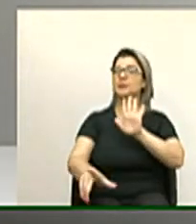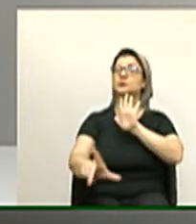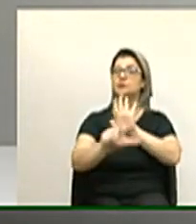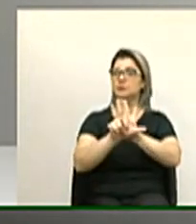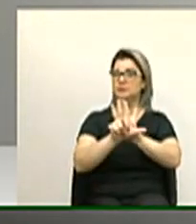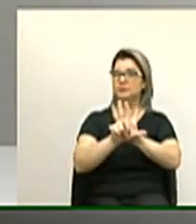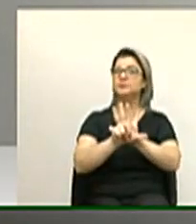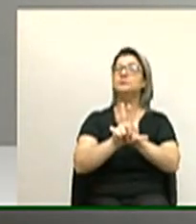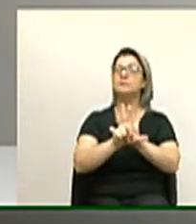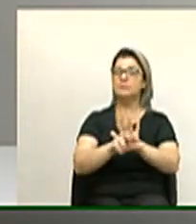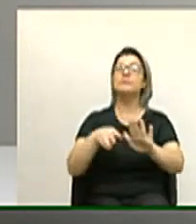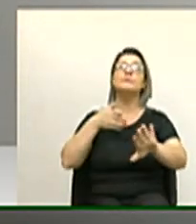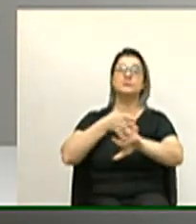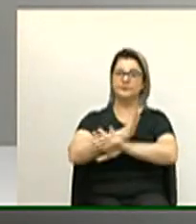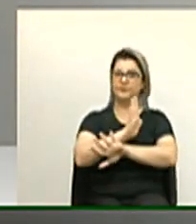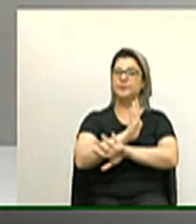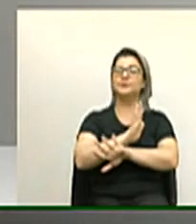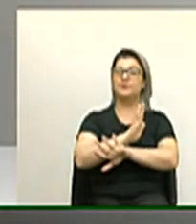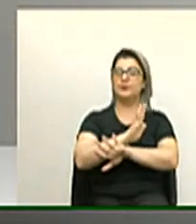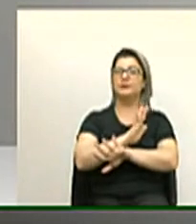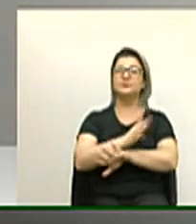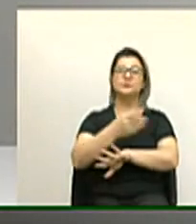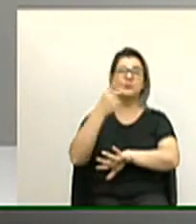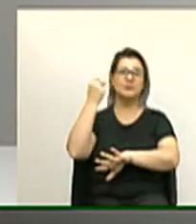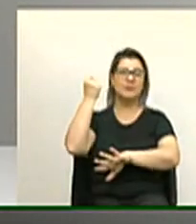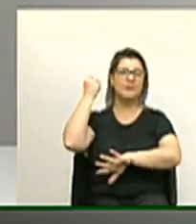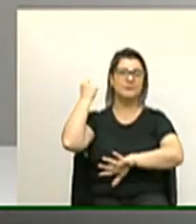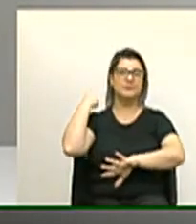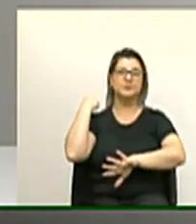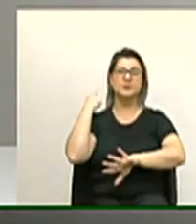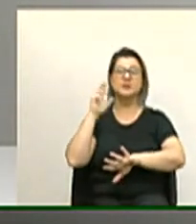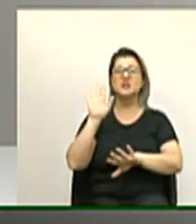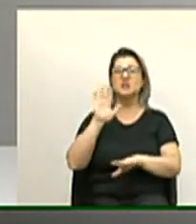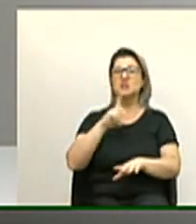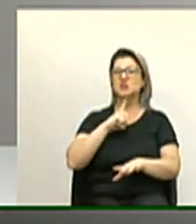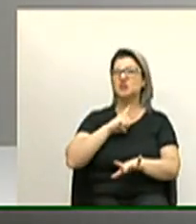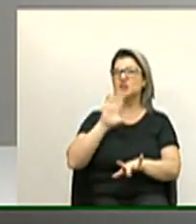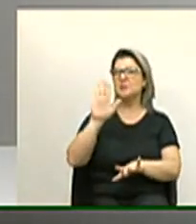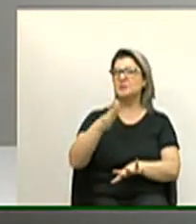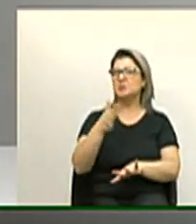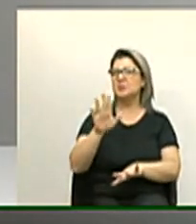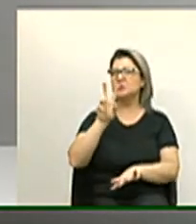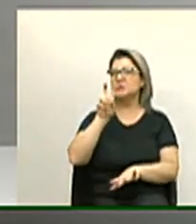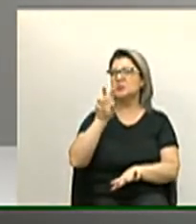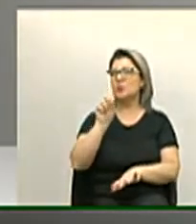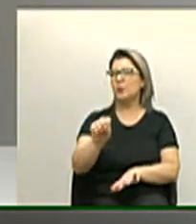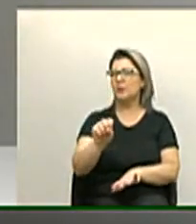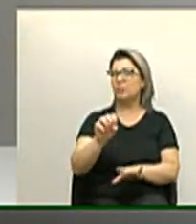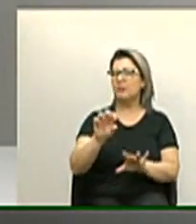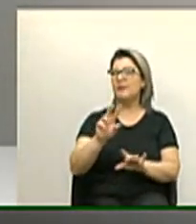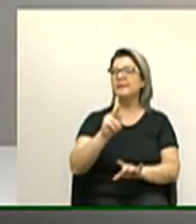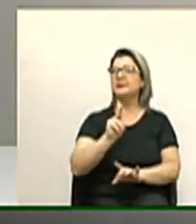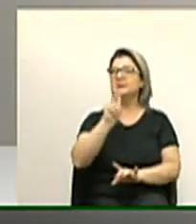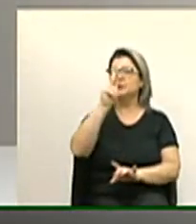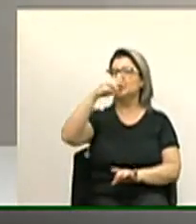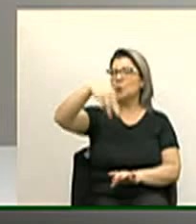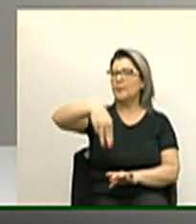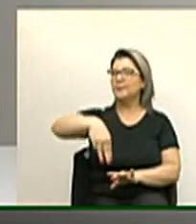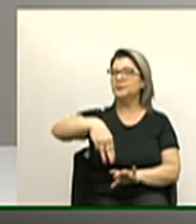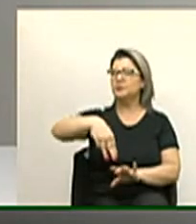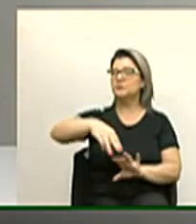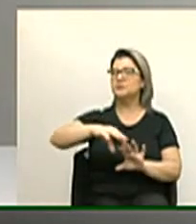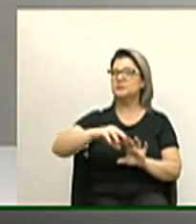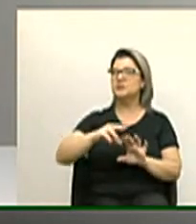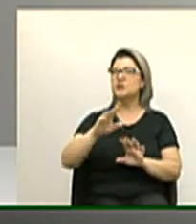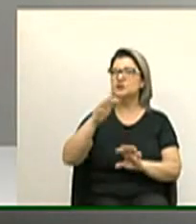aprovada. Naquela época, nós tínhamos quase 50 quilômetros de ciclovias e ciclofaixas em